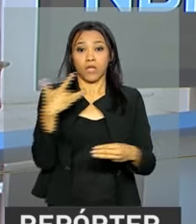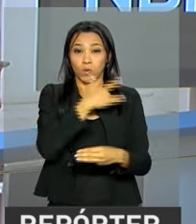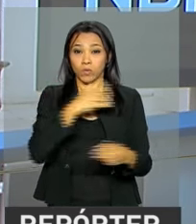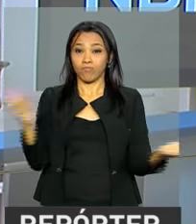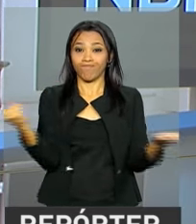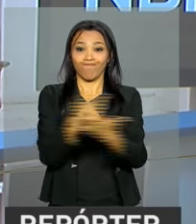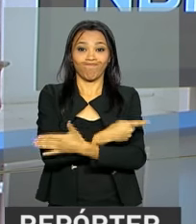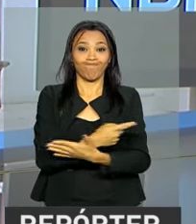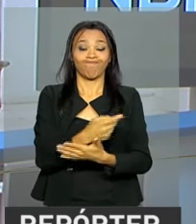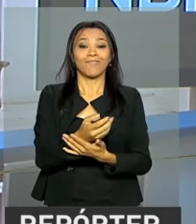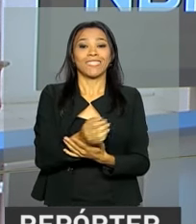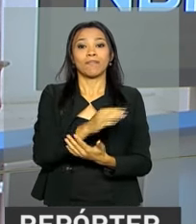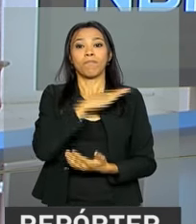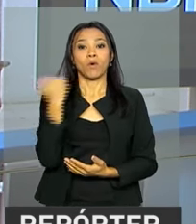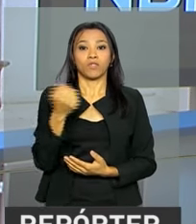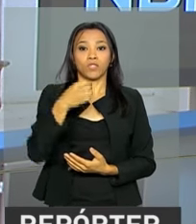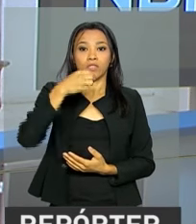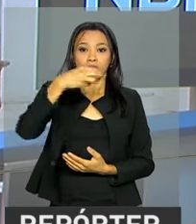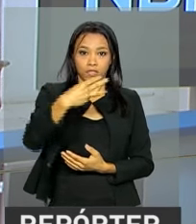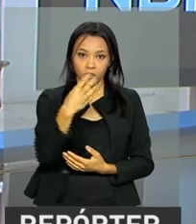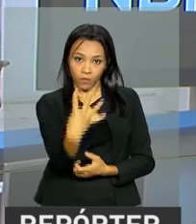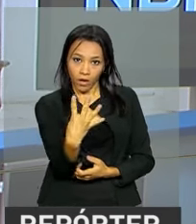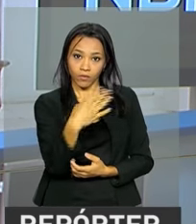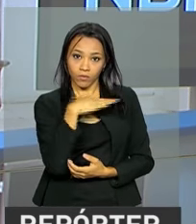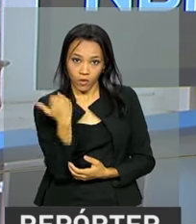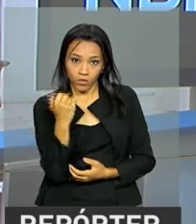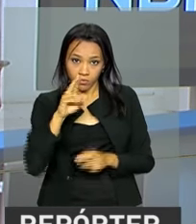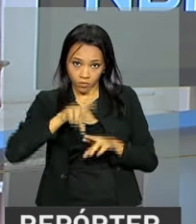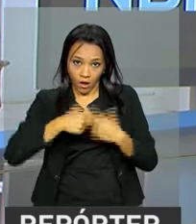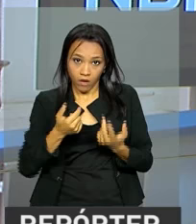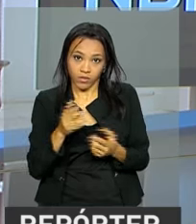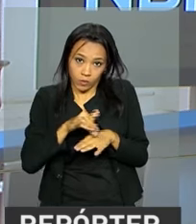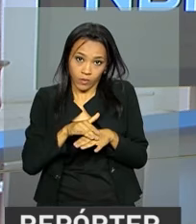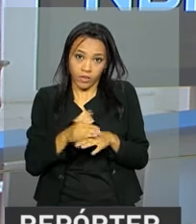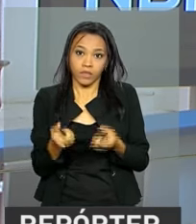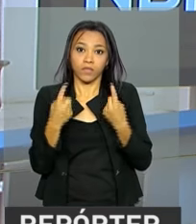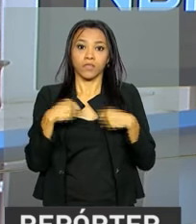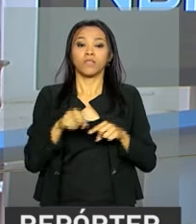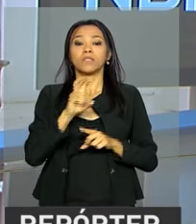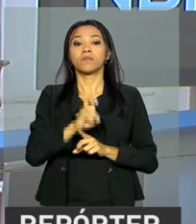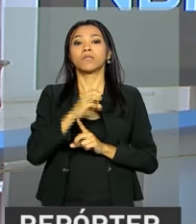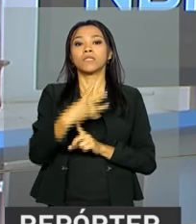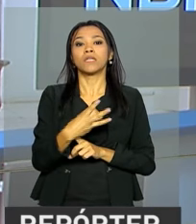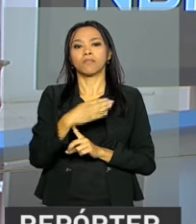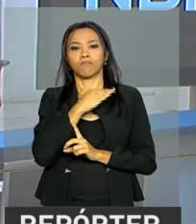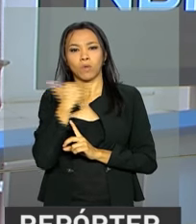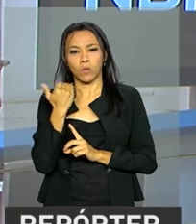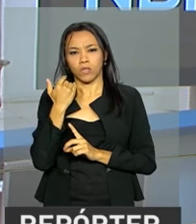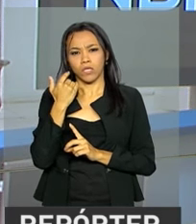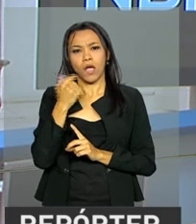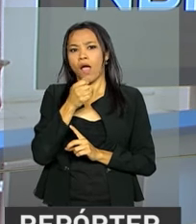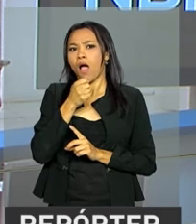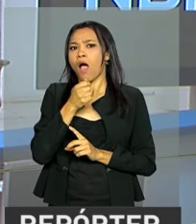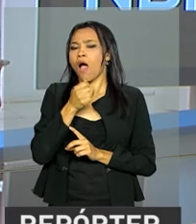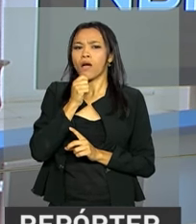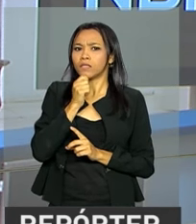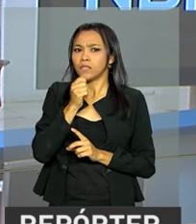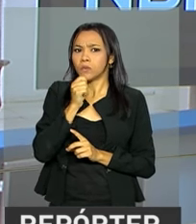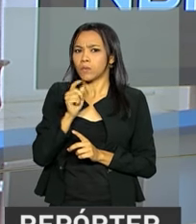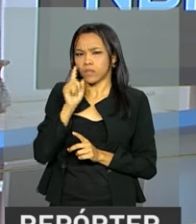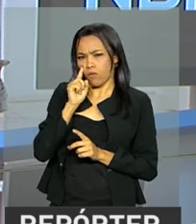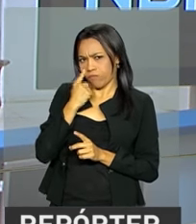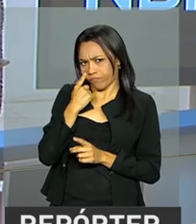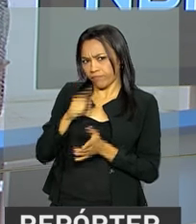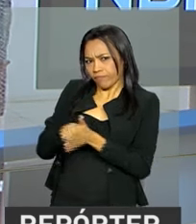por causa da febre amarela amarela e outras 53 mortes estão sendo investigadas os